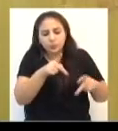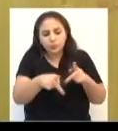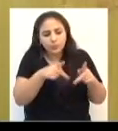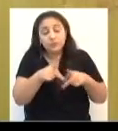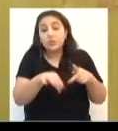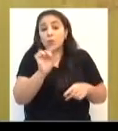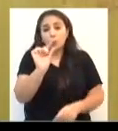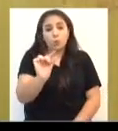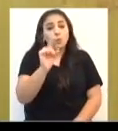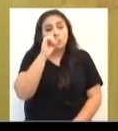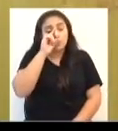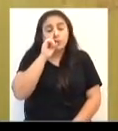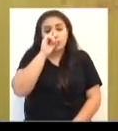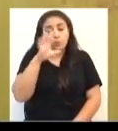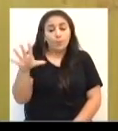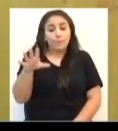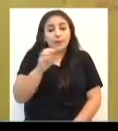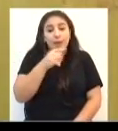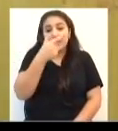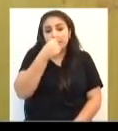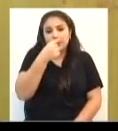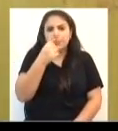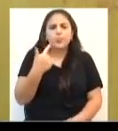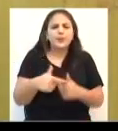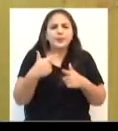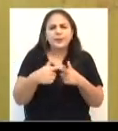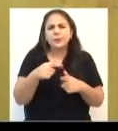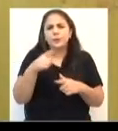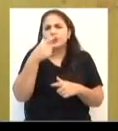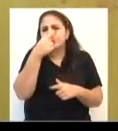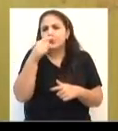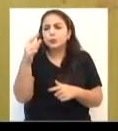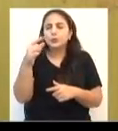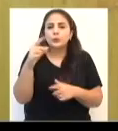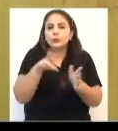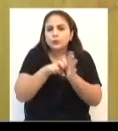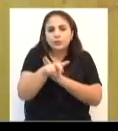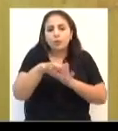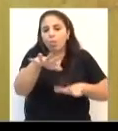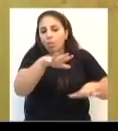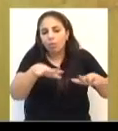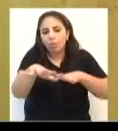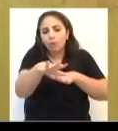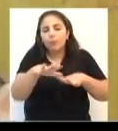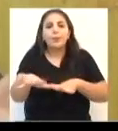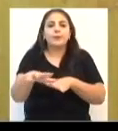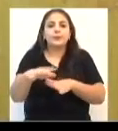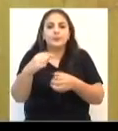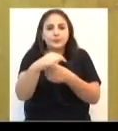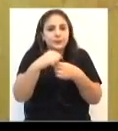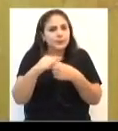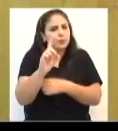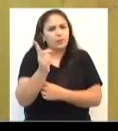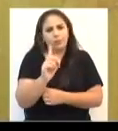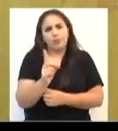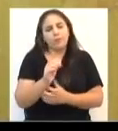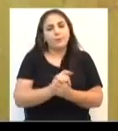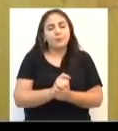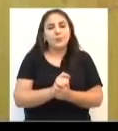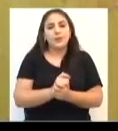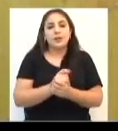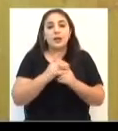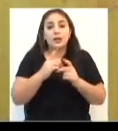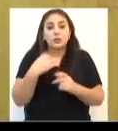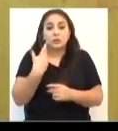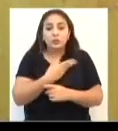menor risco. Nós não temos o vírus, né, circulando de maneira muito intensa na cidade. O quadro da cidade,